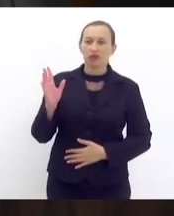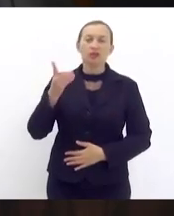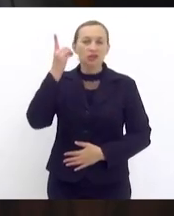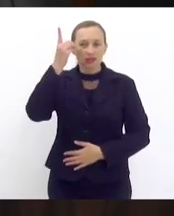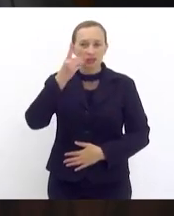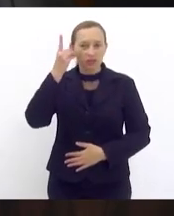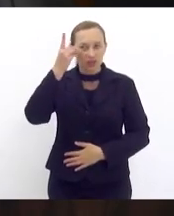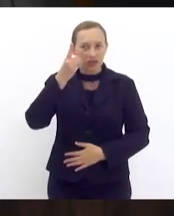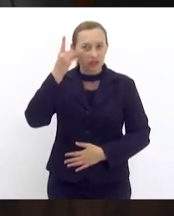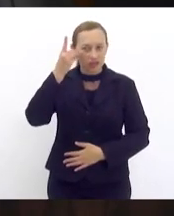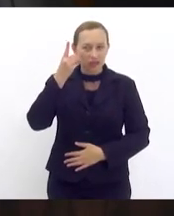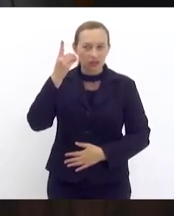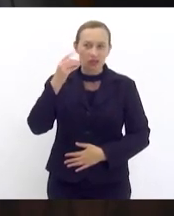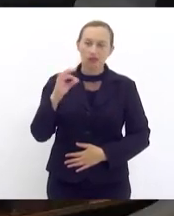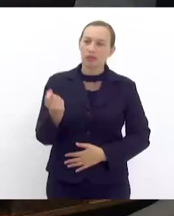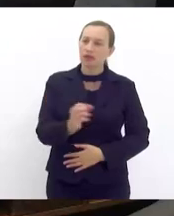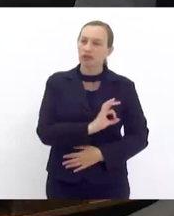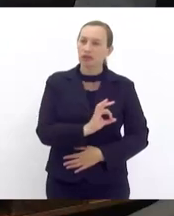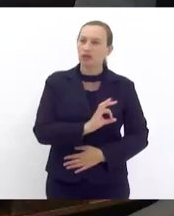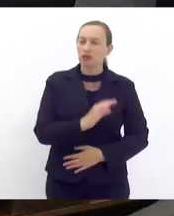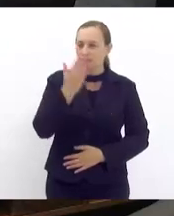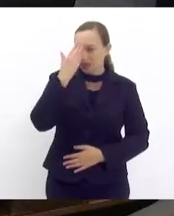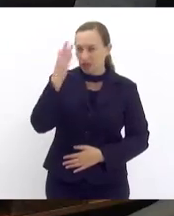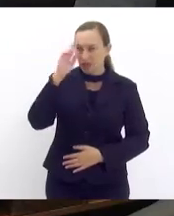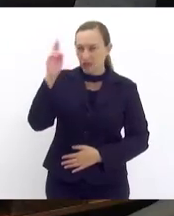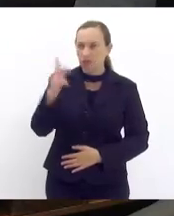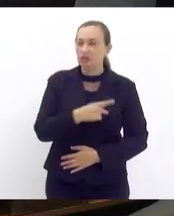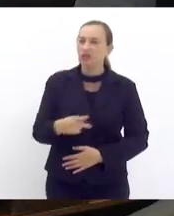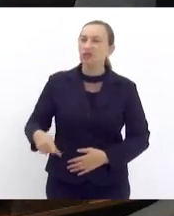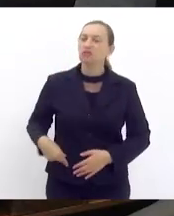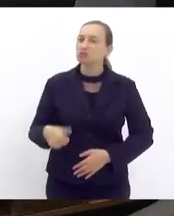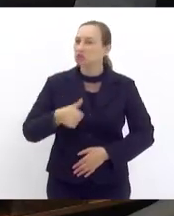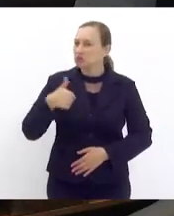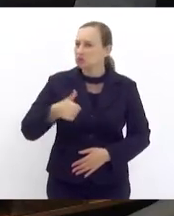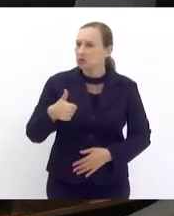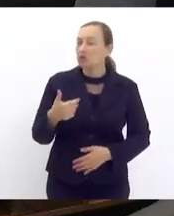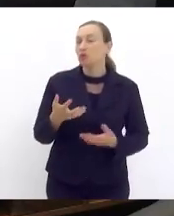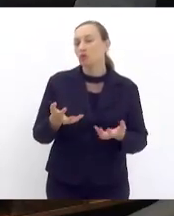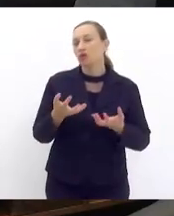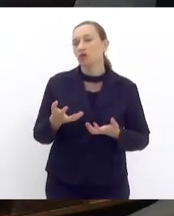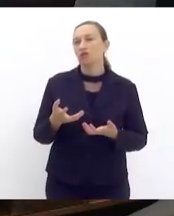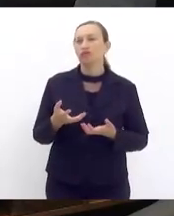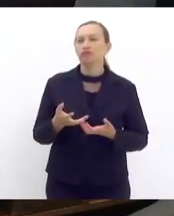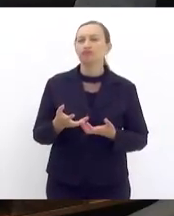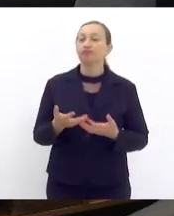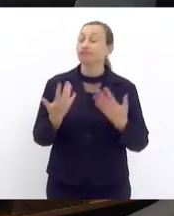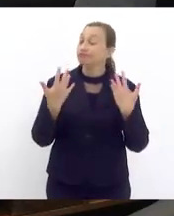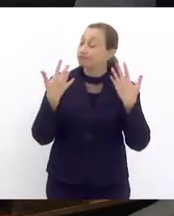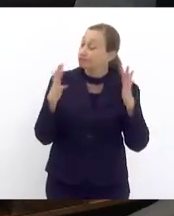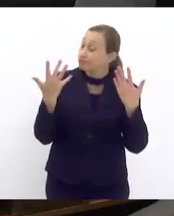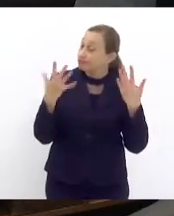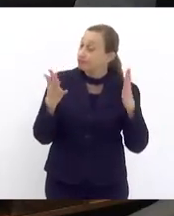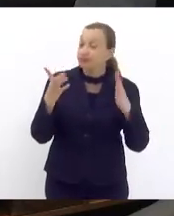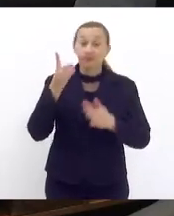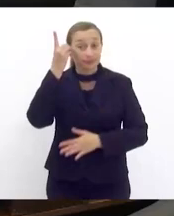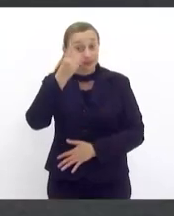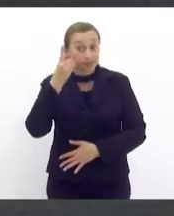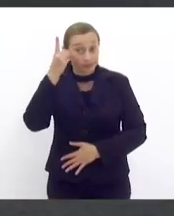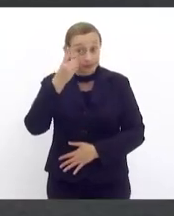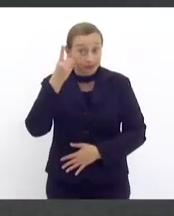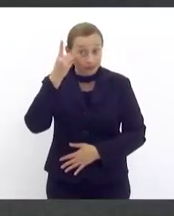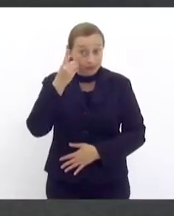deputada Marta Rocha Obrigada presidente em primeiro lugar eu quero fazer aqui uma saudação ao Deputado